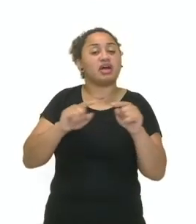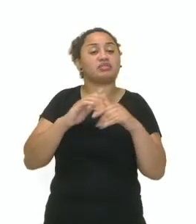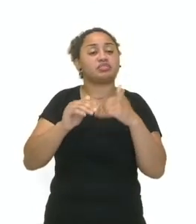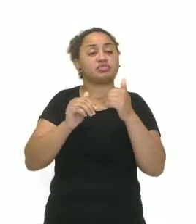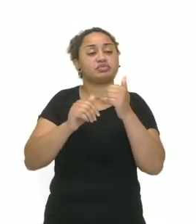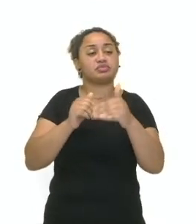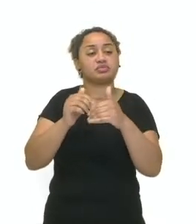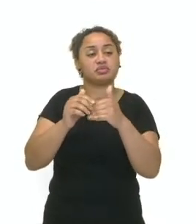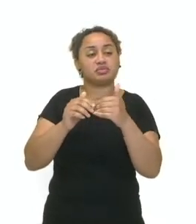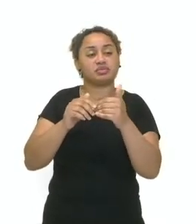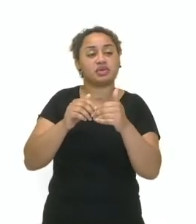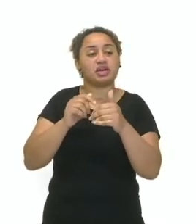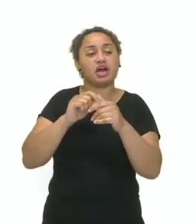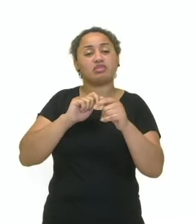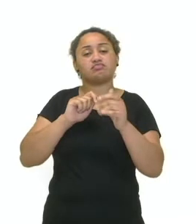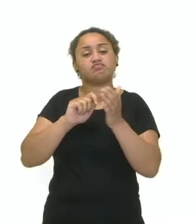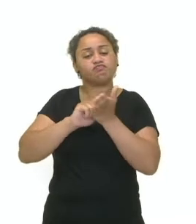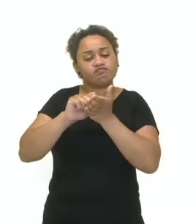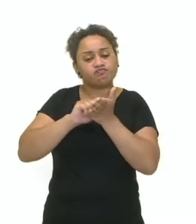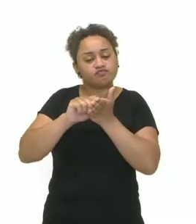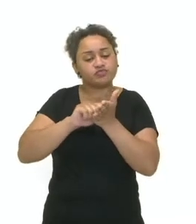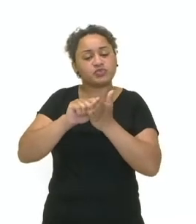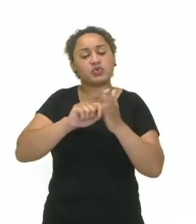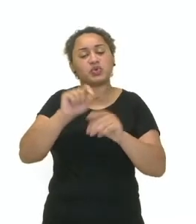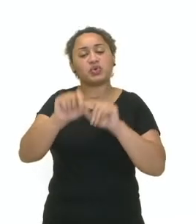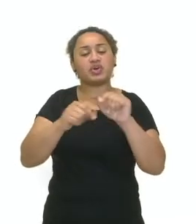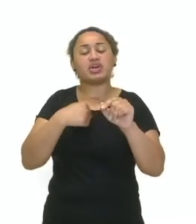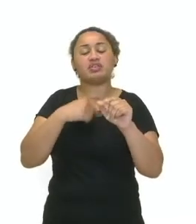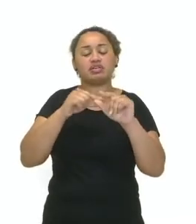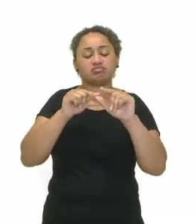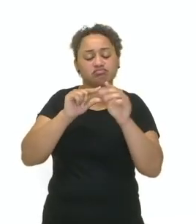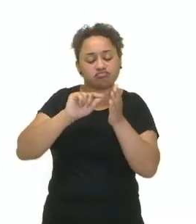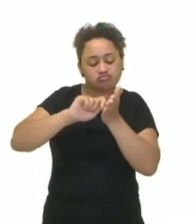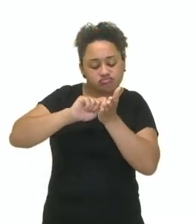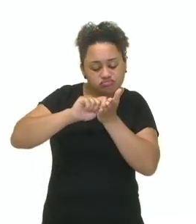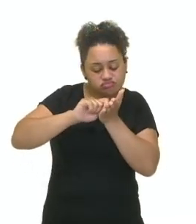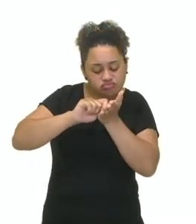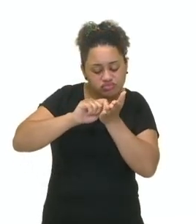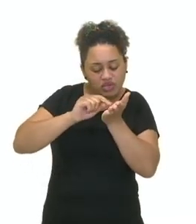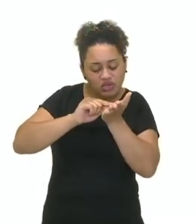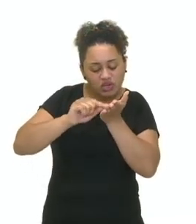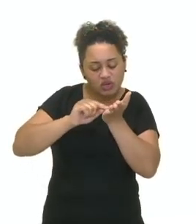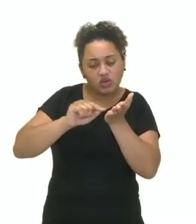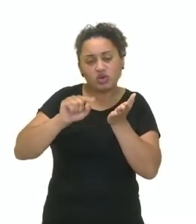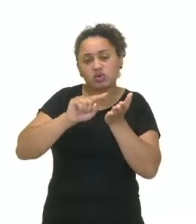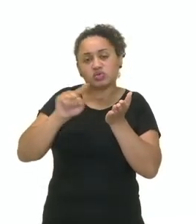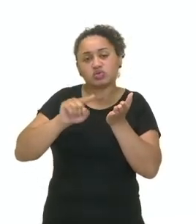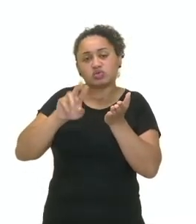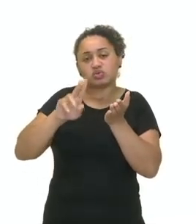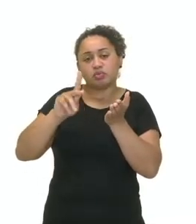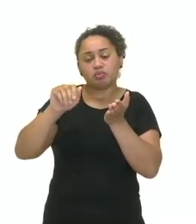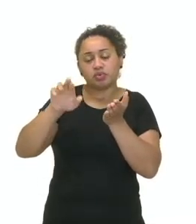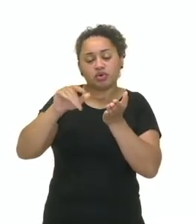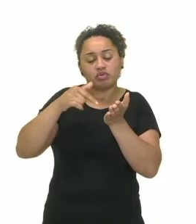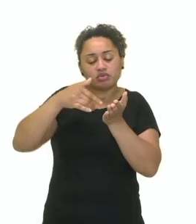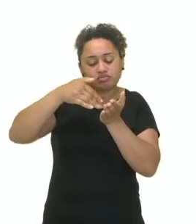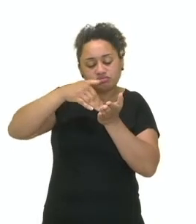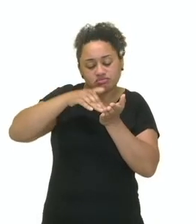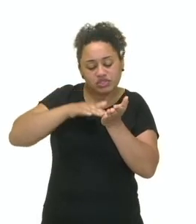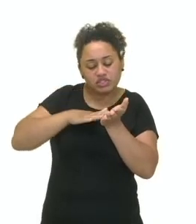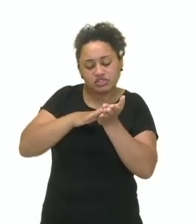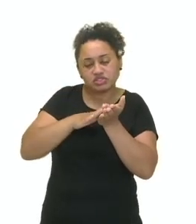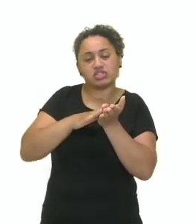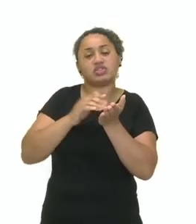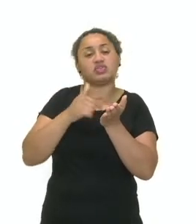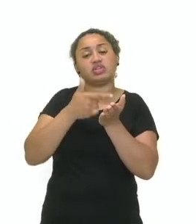vai forçando com lápis, ela vai afundando o isopor e vai ficar partes elevadas, que é o que a gente vai precisar na